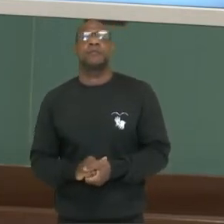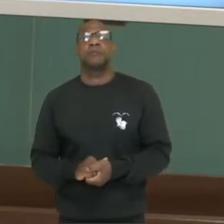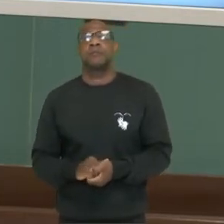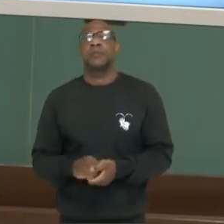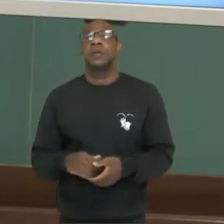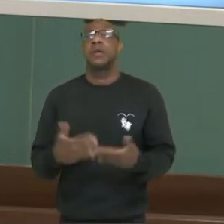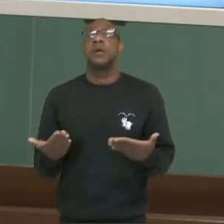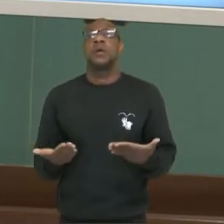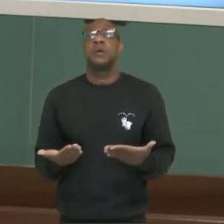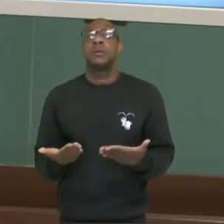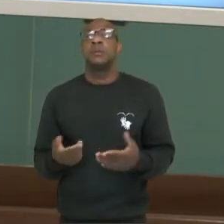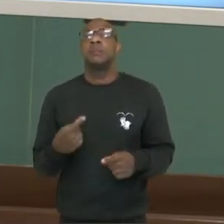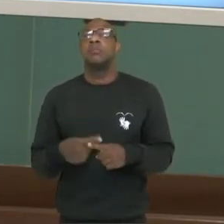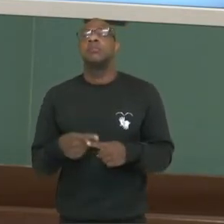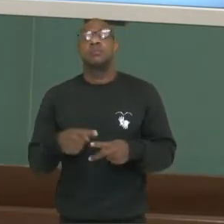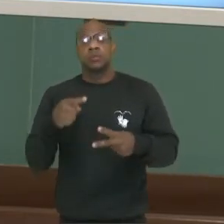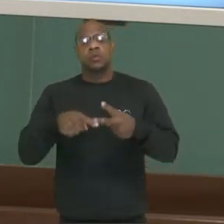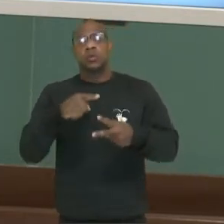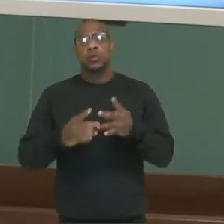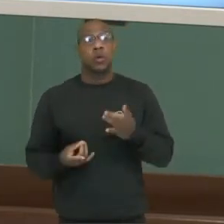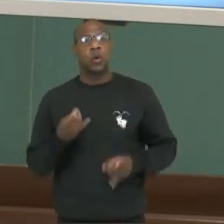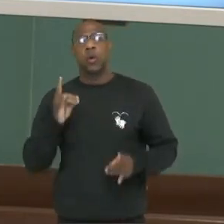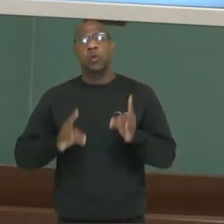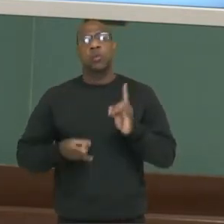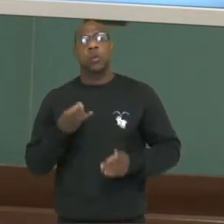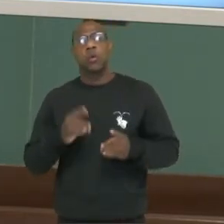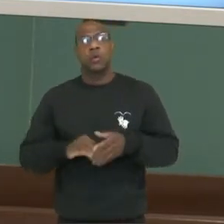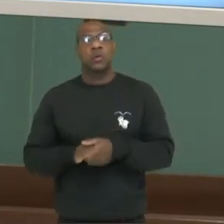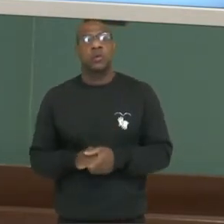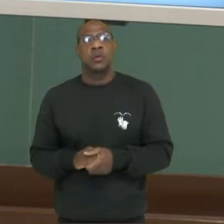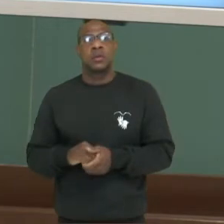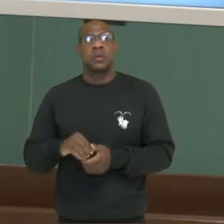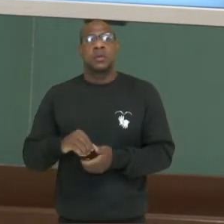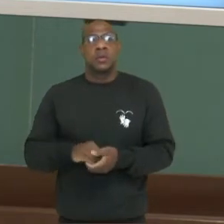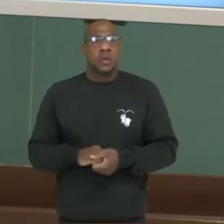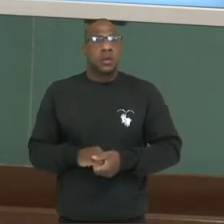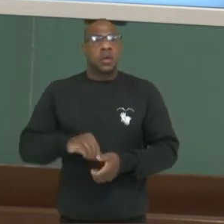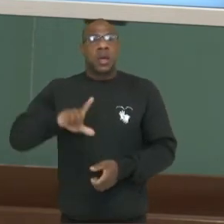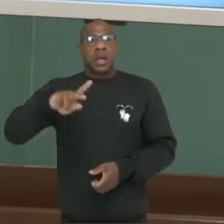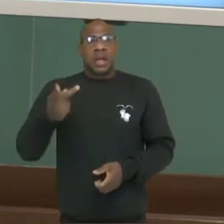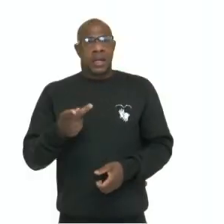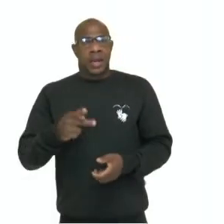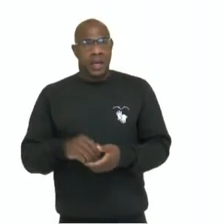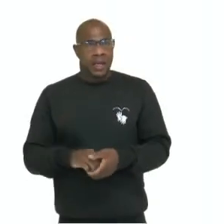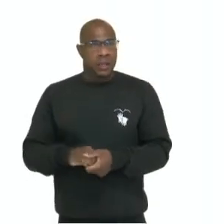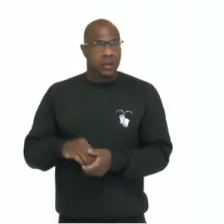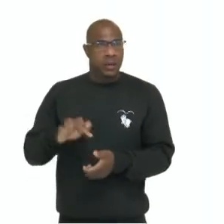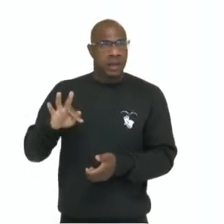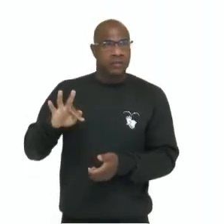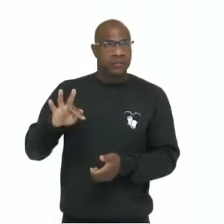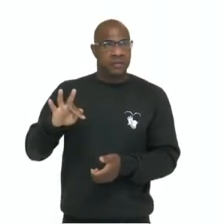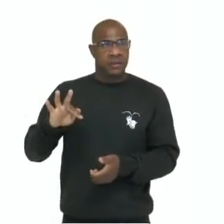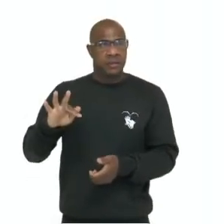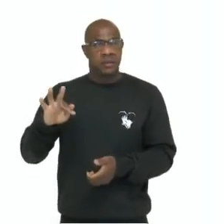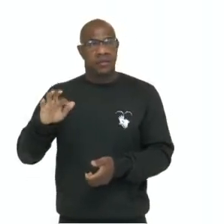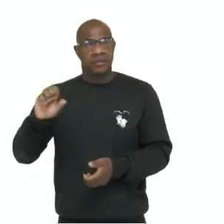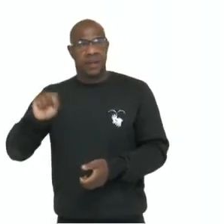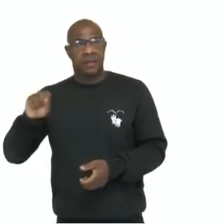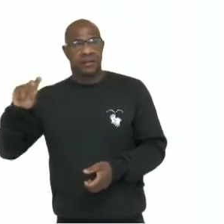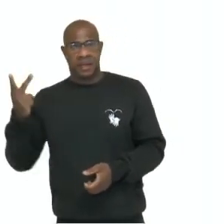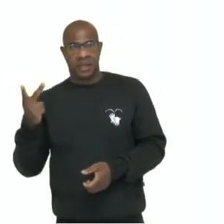Qual que é a função desses dois hormônios? Do LH e o FSH? Nas meninas, a função